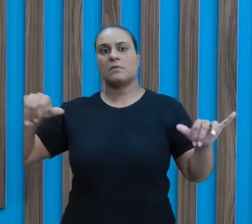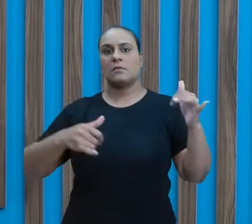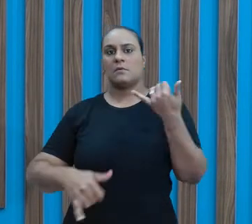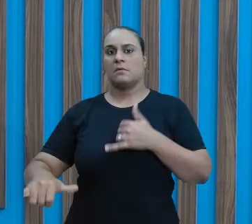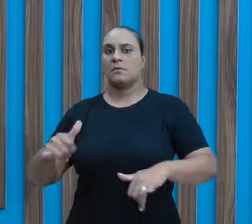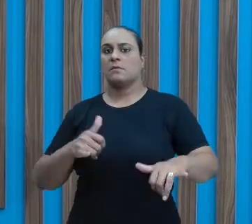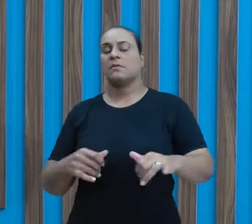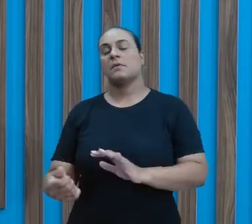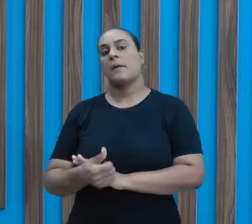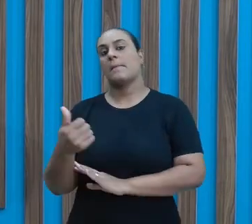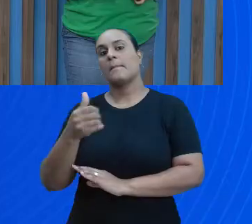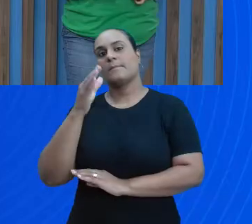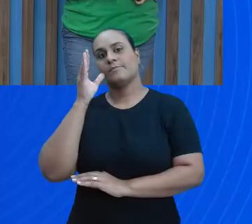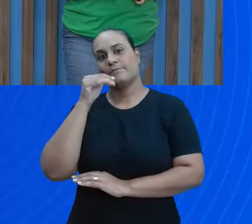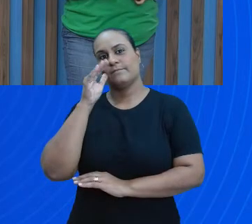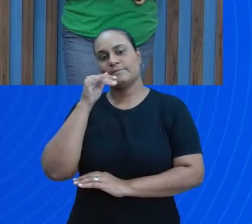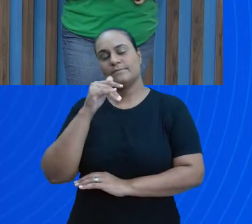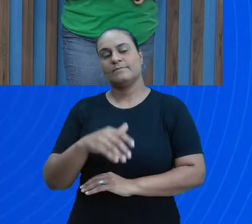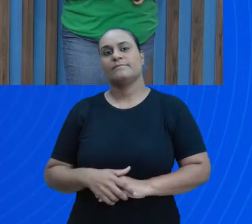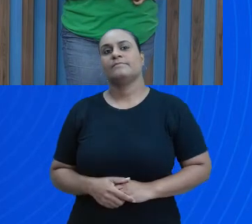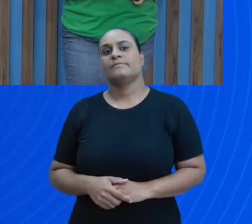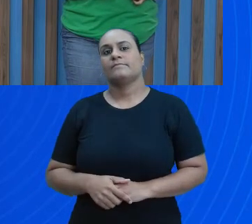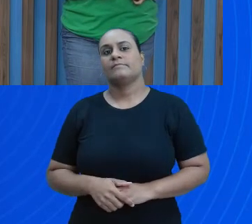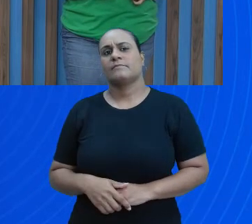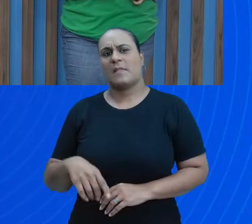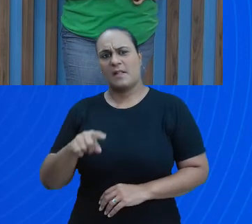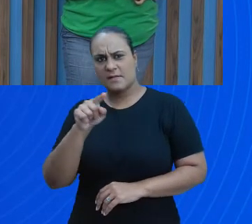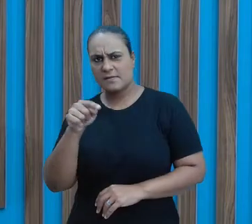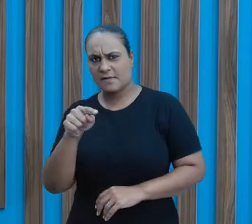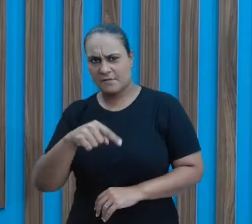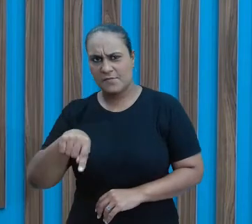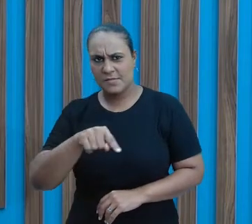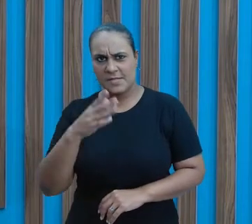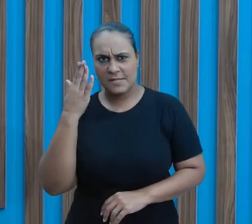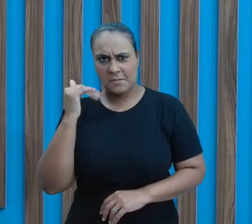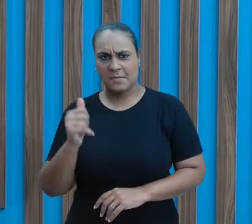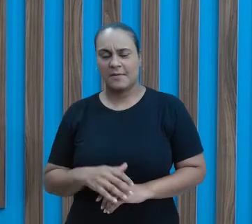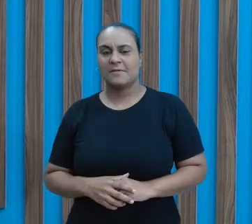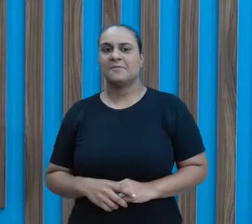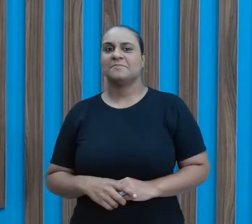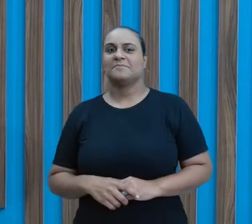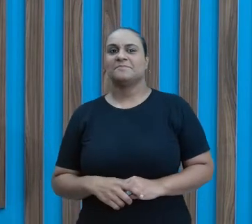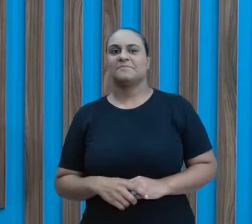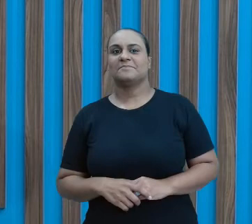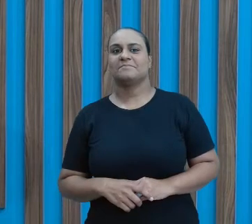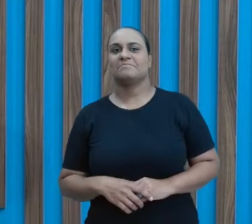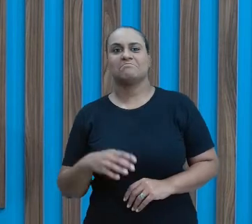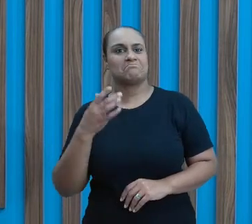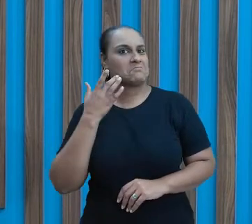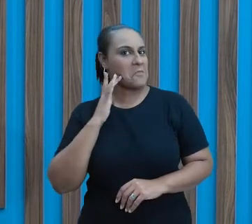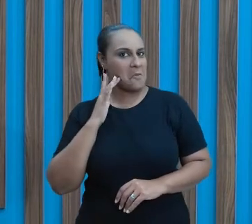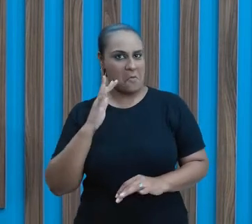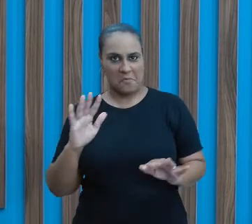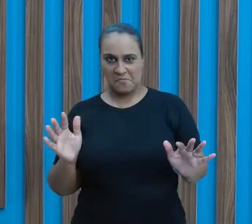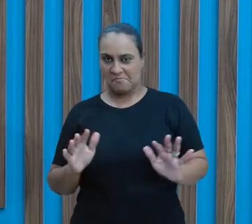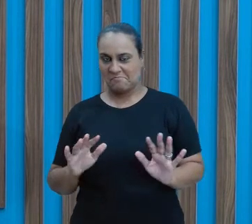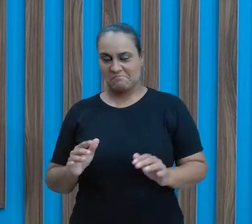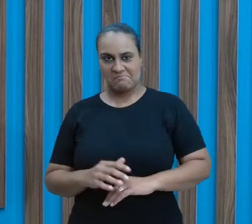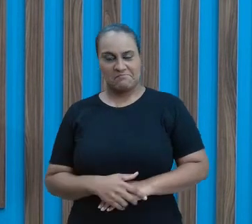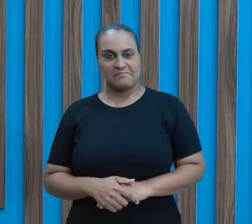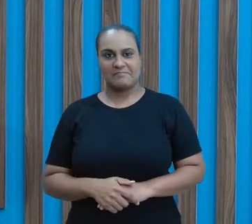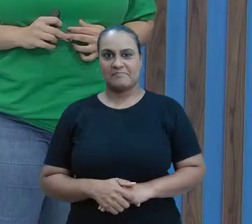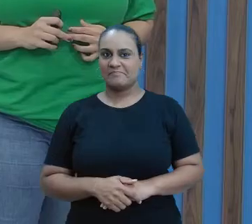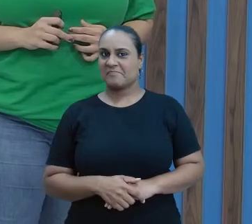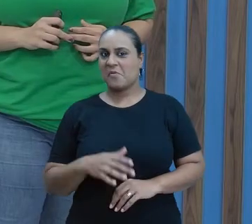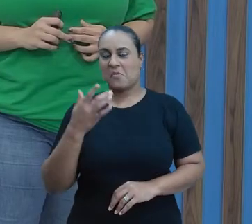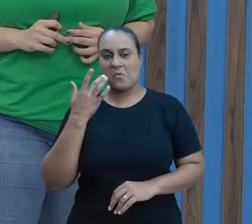curiosidade, Carol. Que bacana. Será que você já tinha ouvido falar sobre isso, pessoal? Eu acho que não, hein? Eu acho que eles